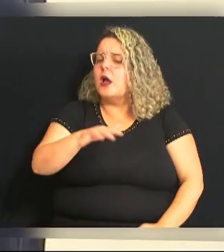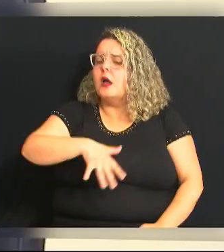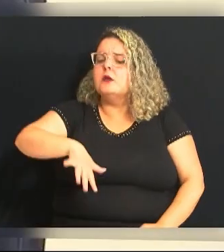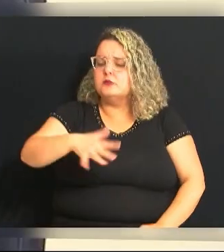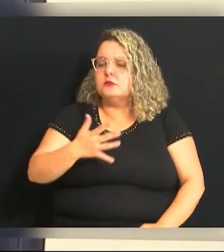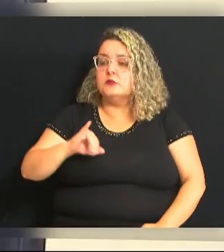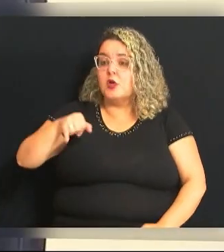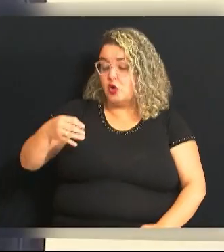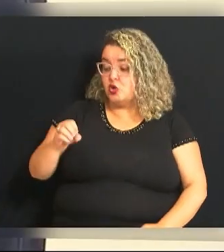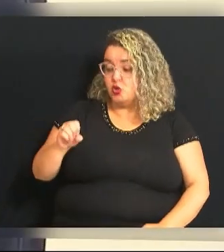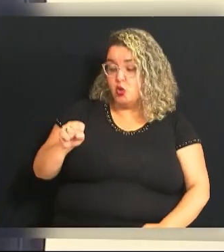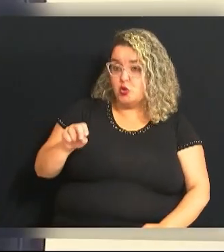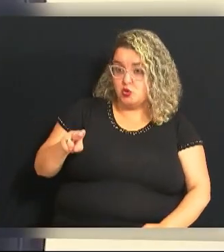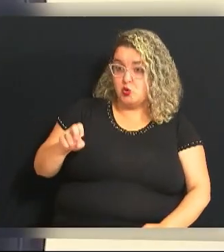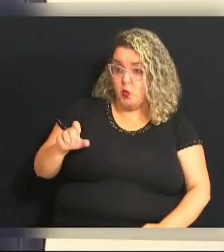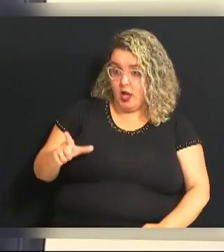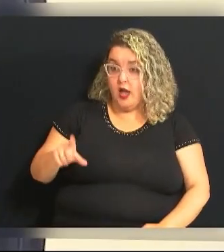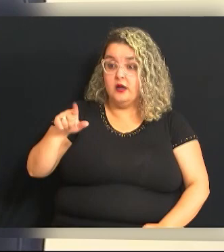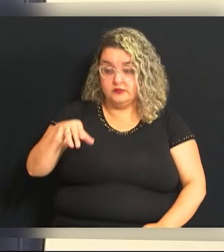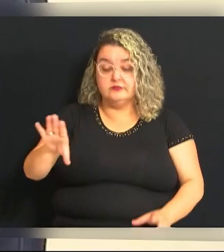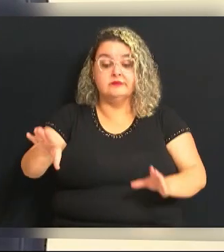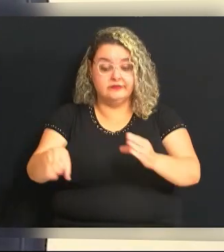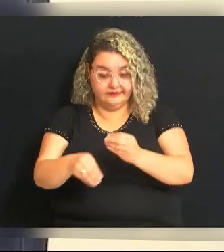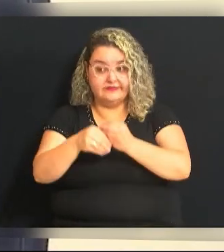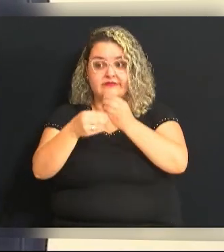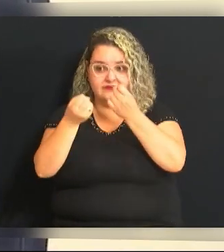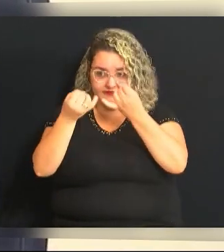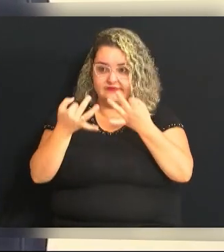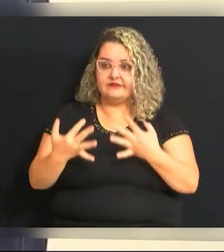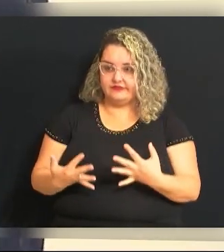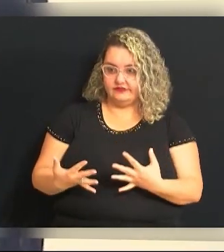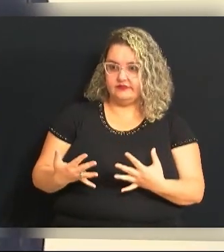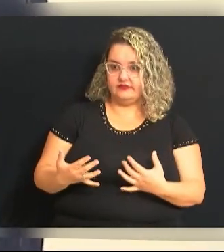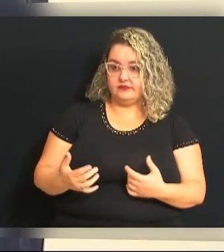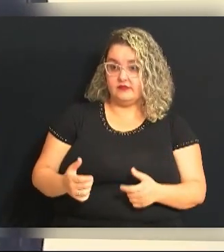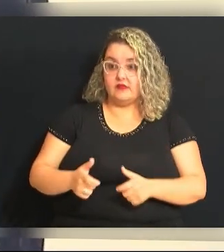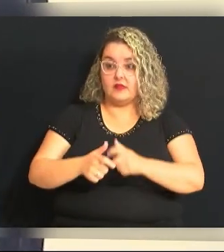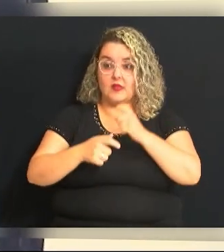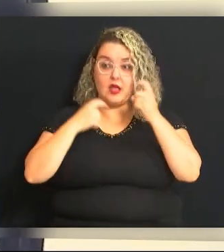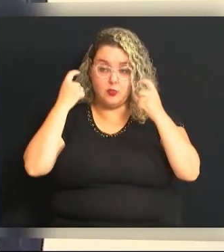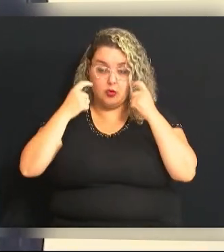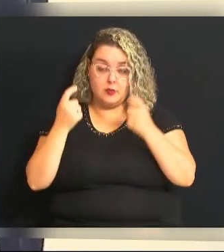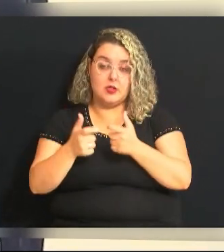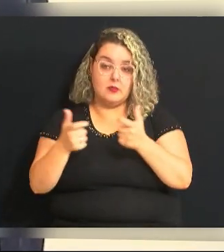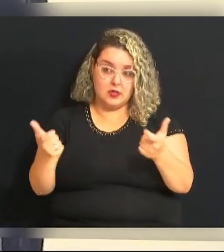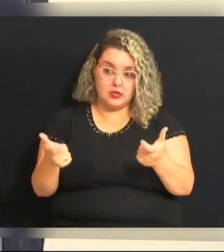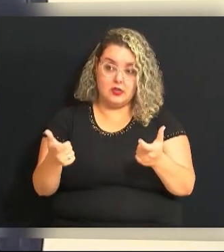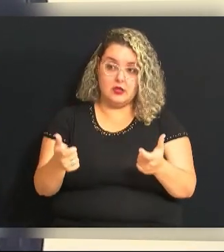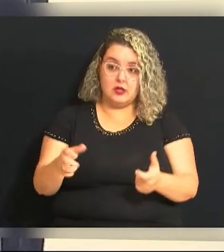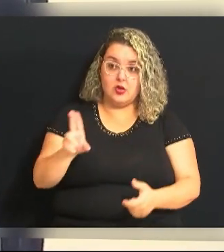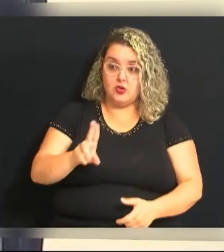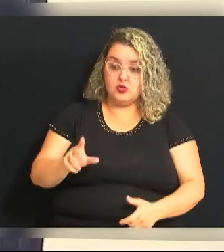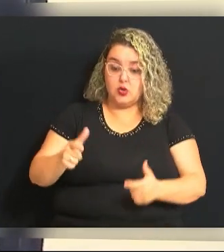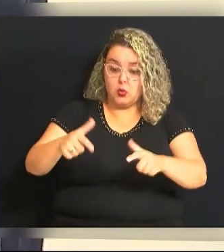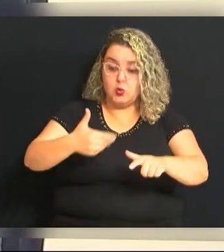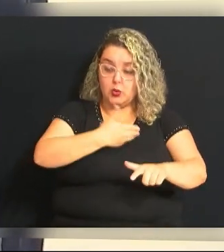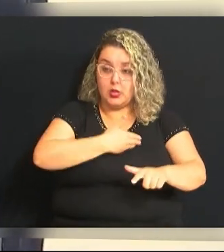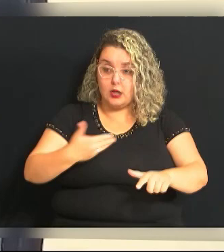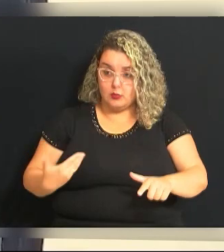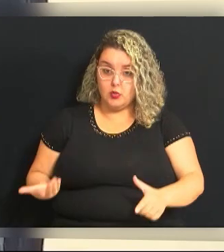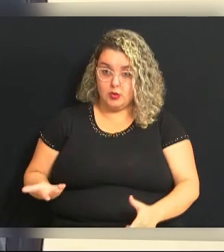território. Josué Mastrodi foi quem complementou a explicação. A grande preocupação realmente é de utilizar o espaço público.